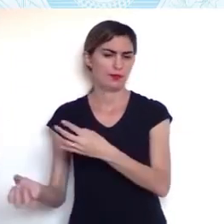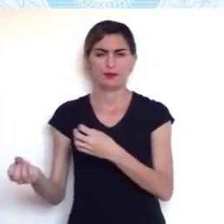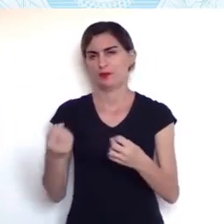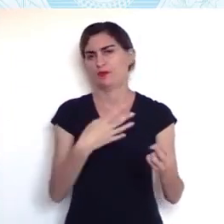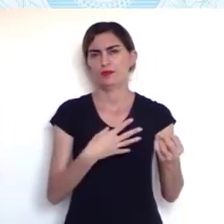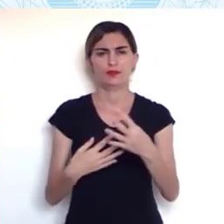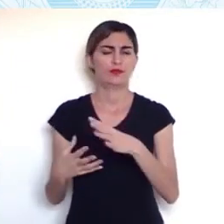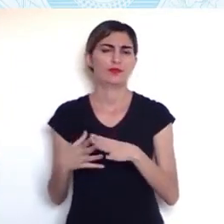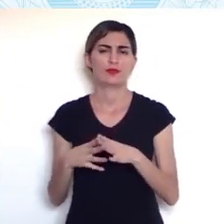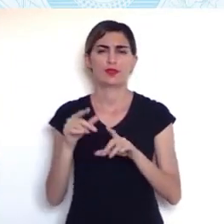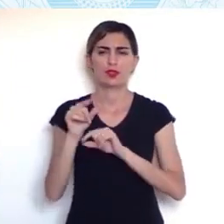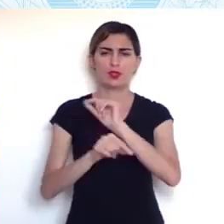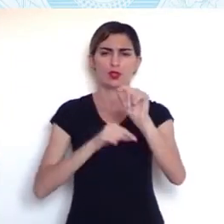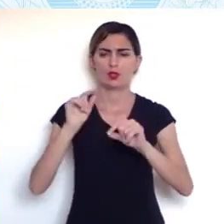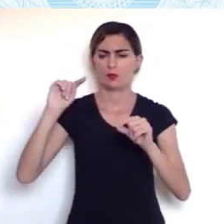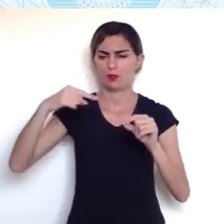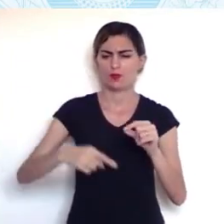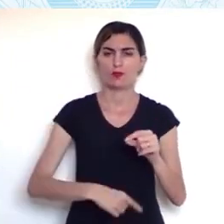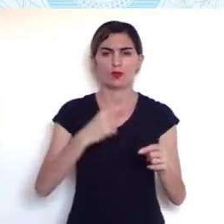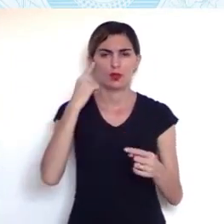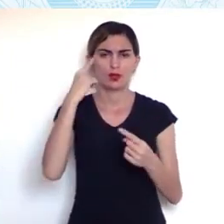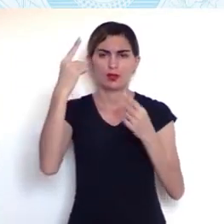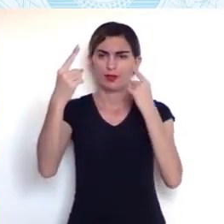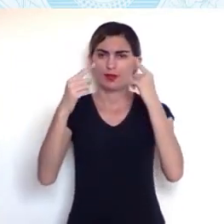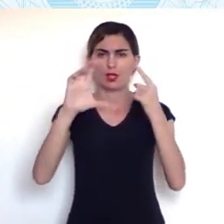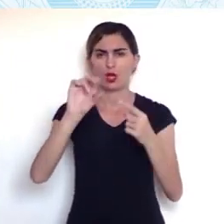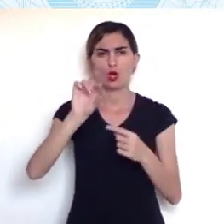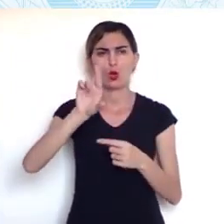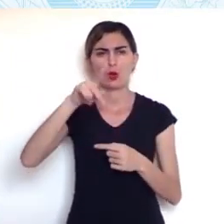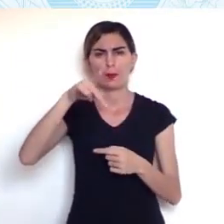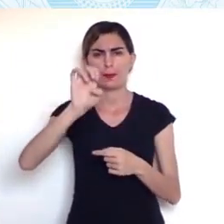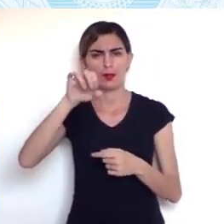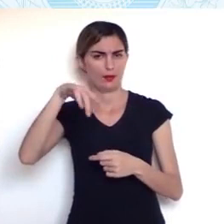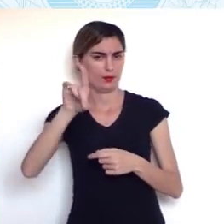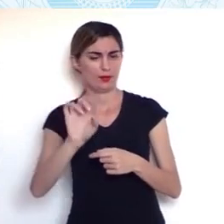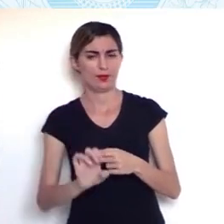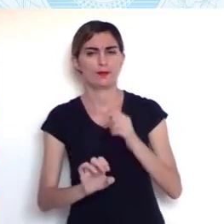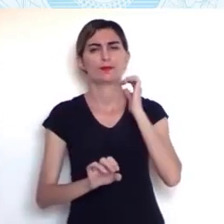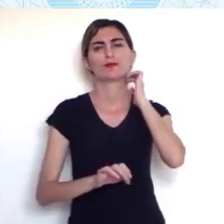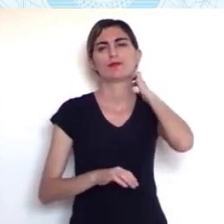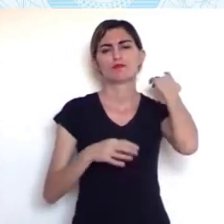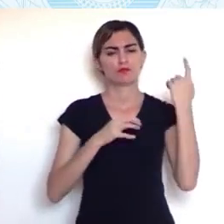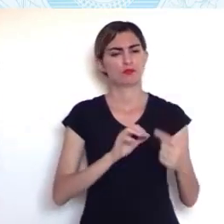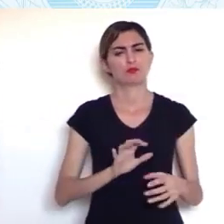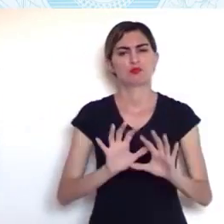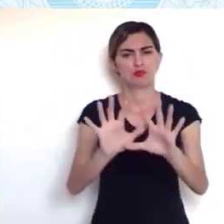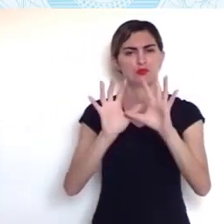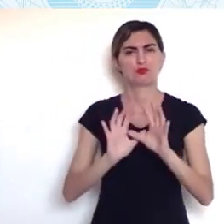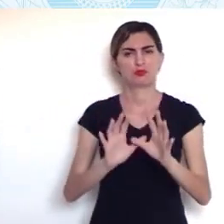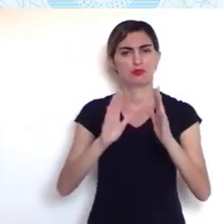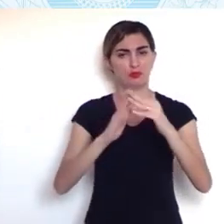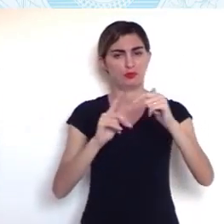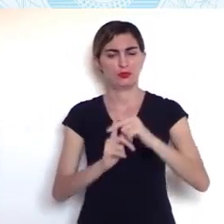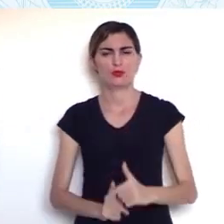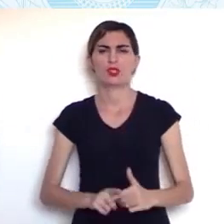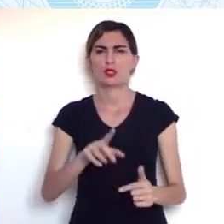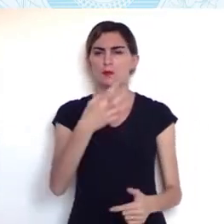e aprofundou as ideias de Copérnico, né? Pressionado pela igreja,